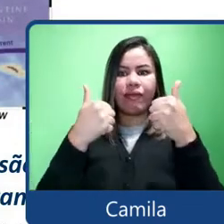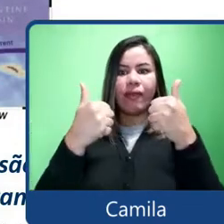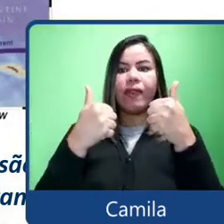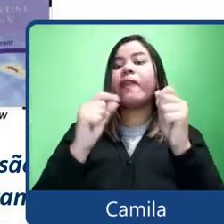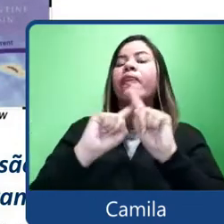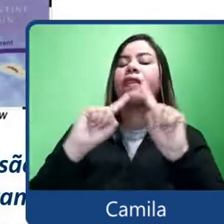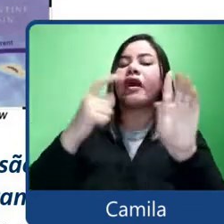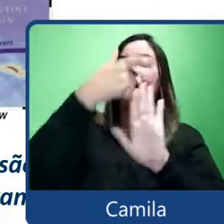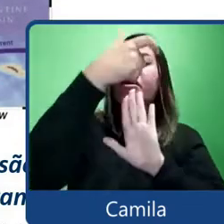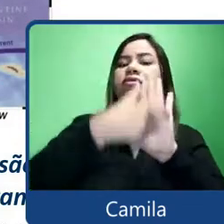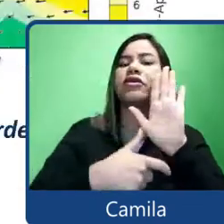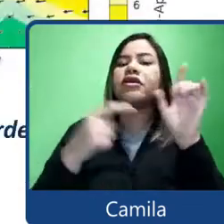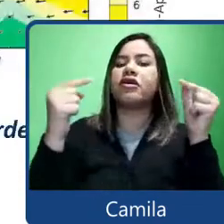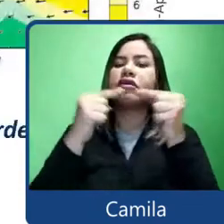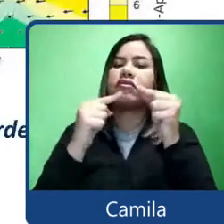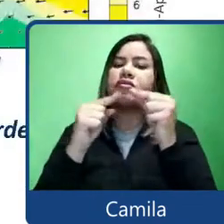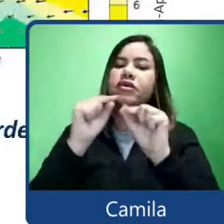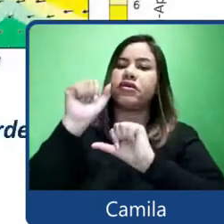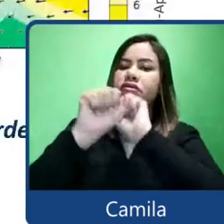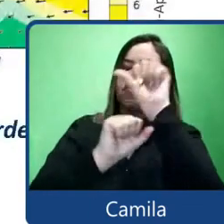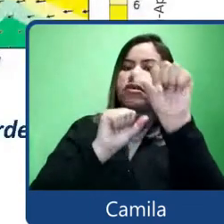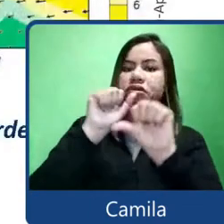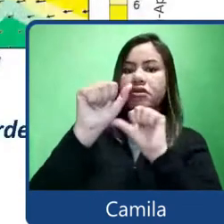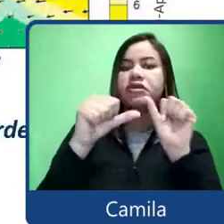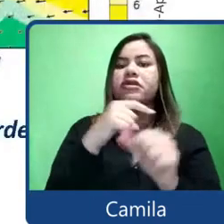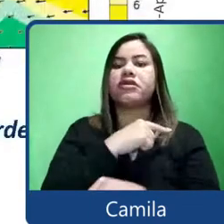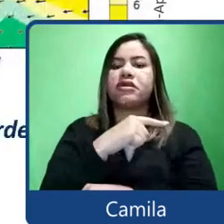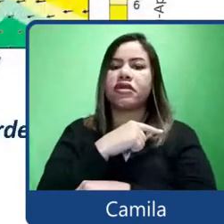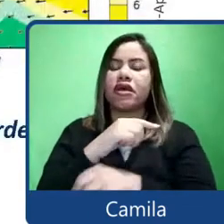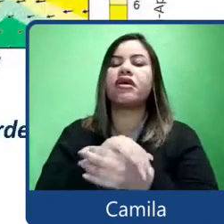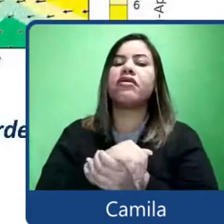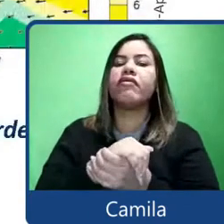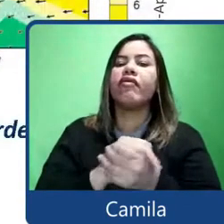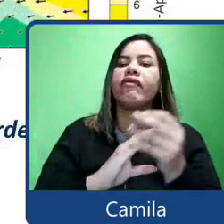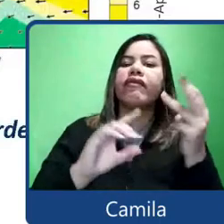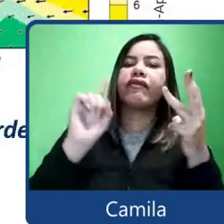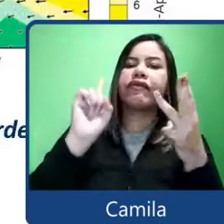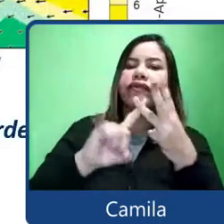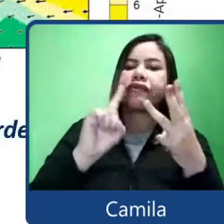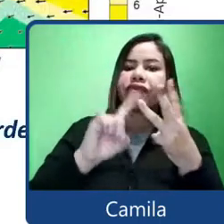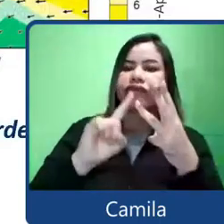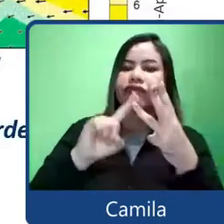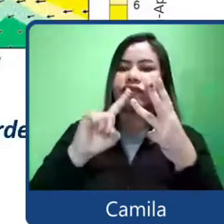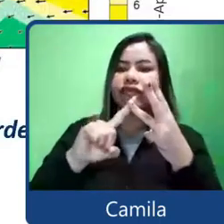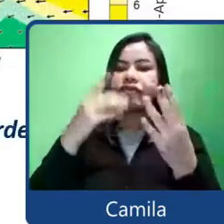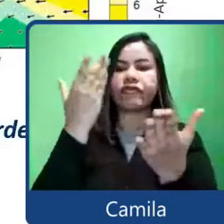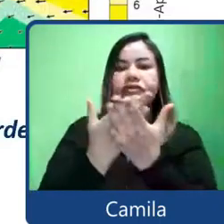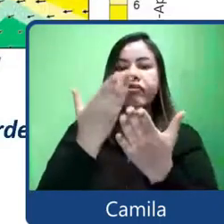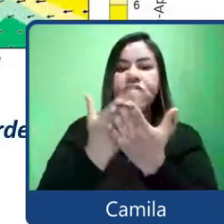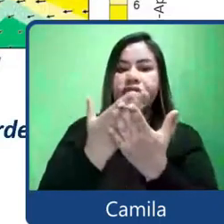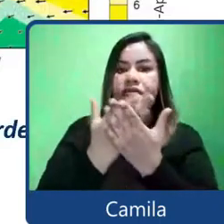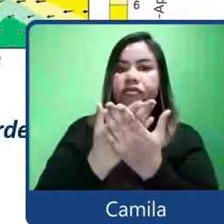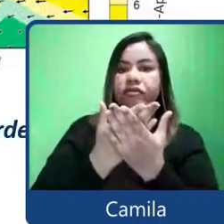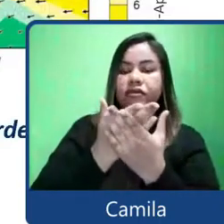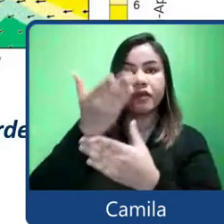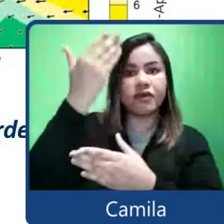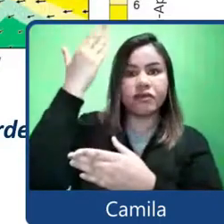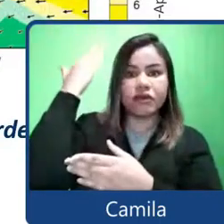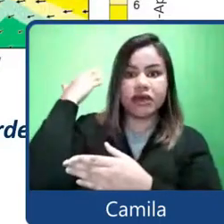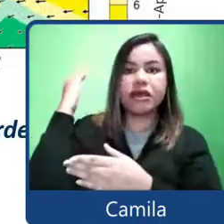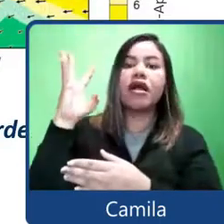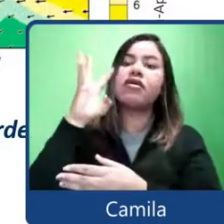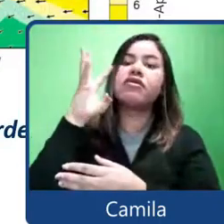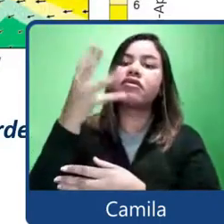em uma ordem de grandeza. O terceiro motivo para estudar os climas do passado geológico é que eles fornecem